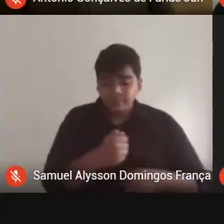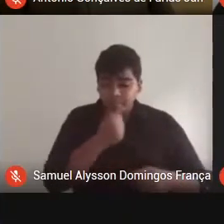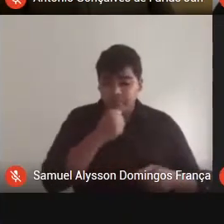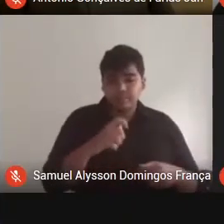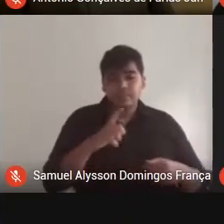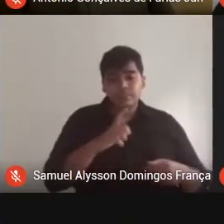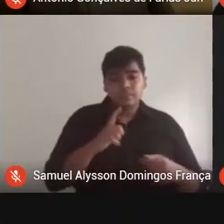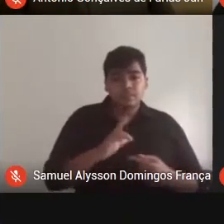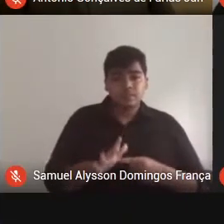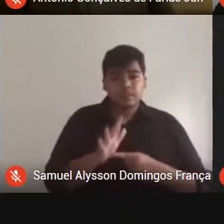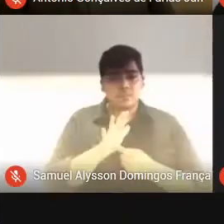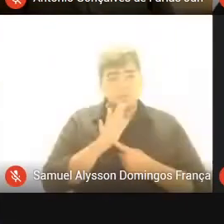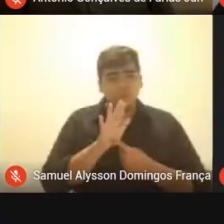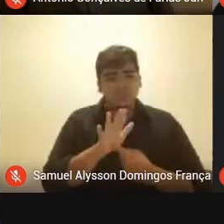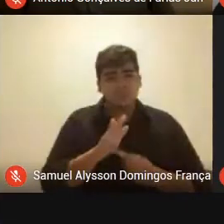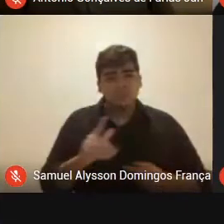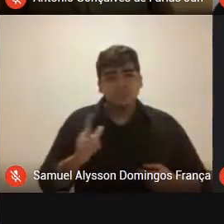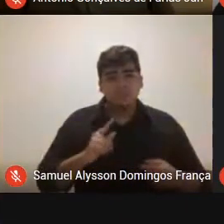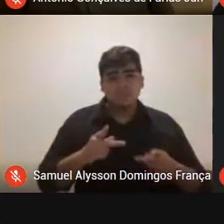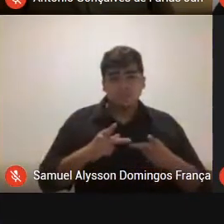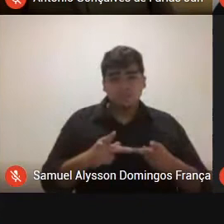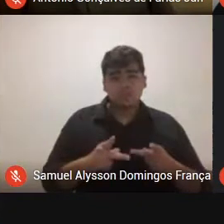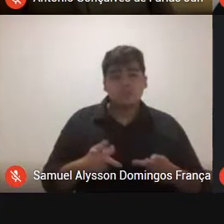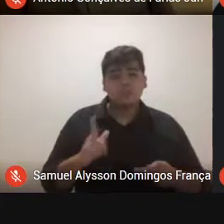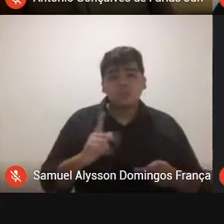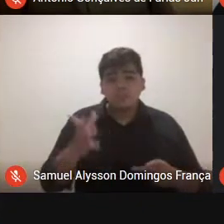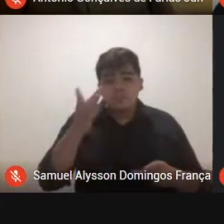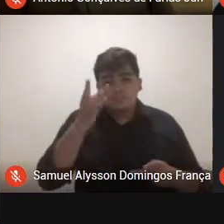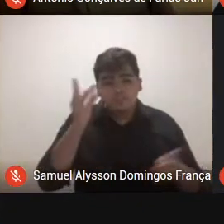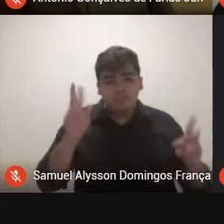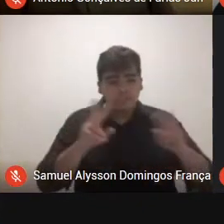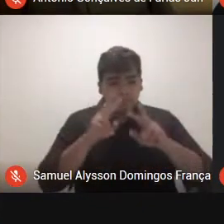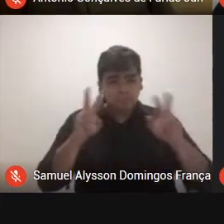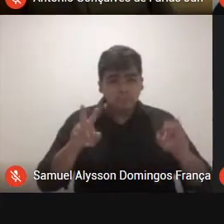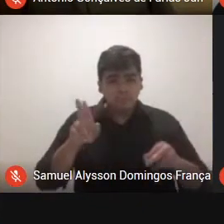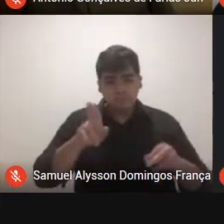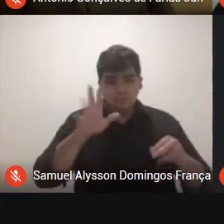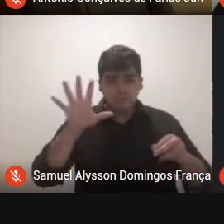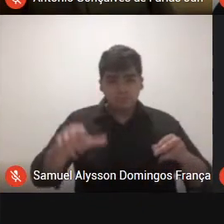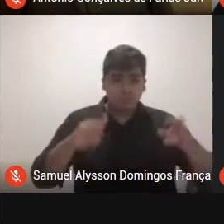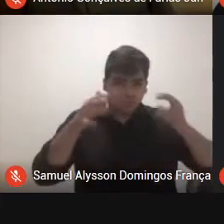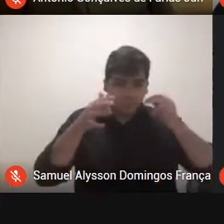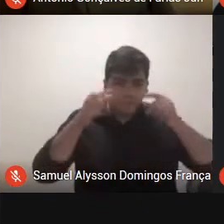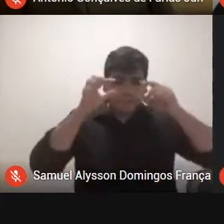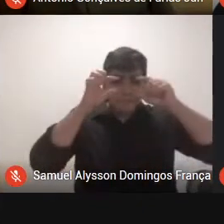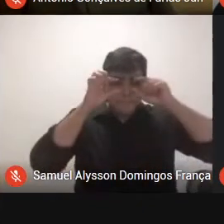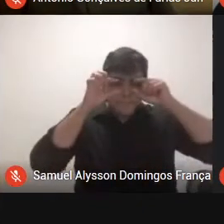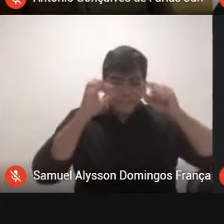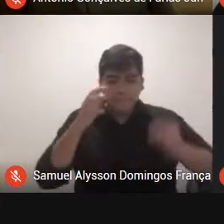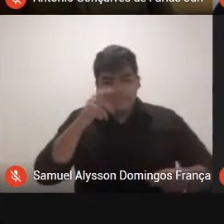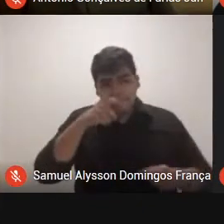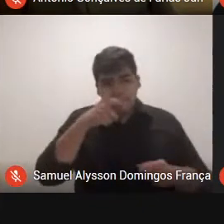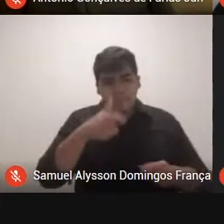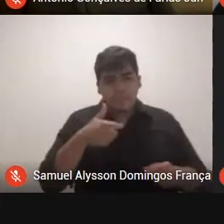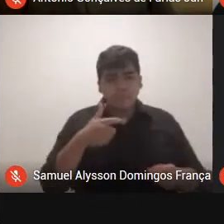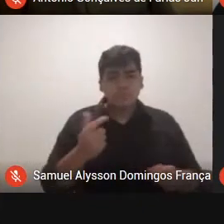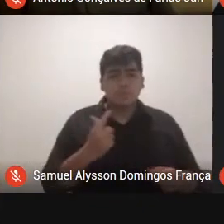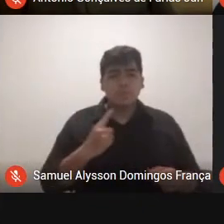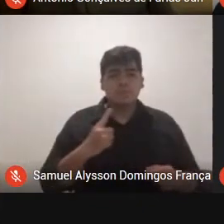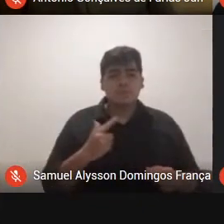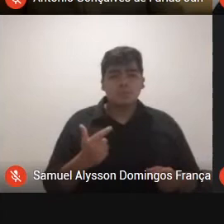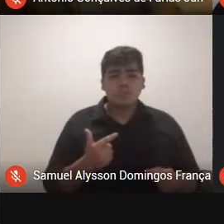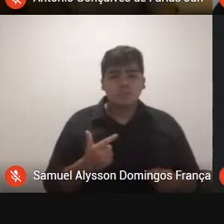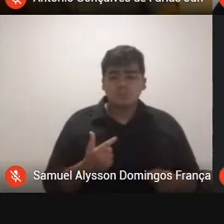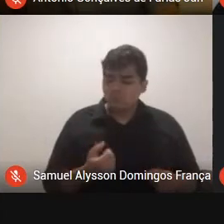apresentou o projeto com realidade virtual, levou um óculos para os interessados, e assim, foi